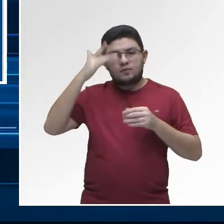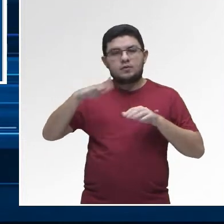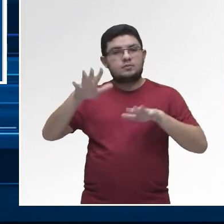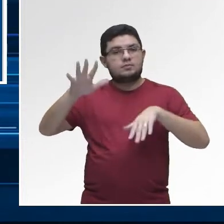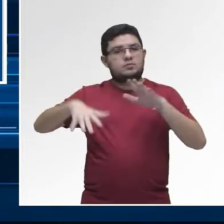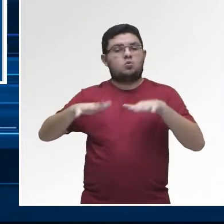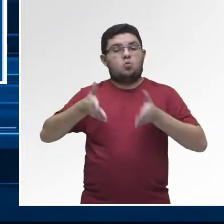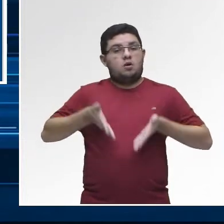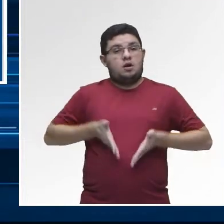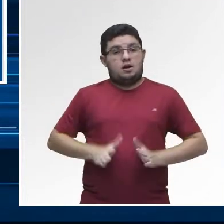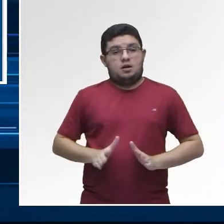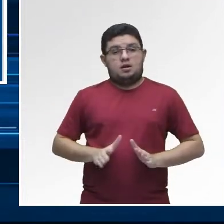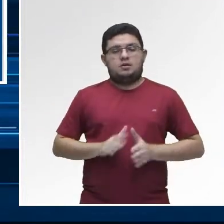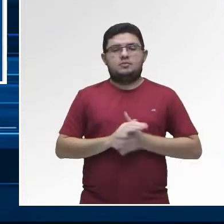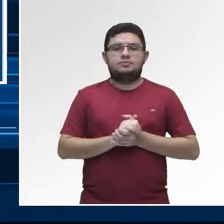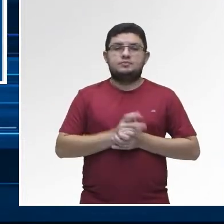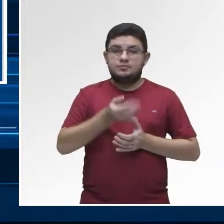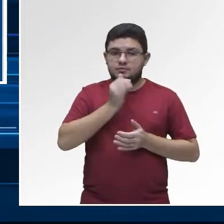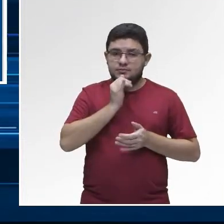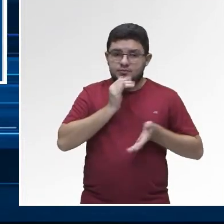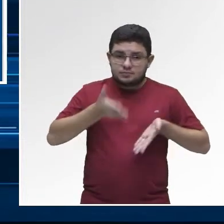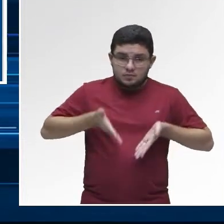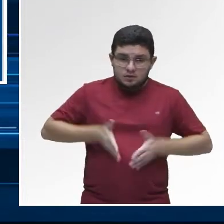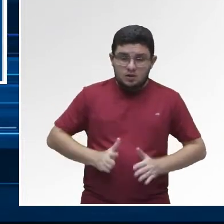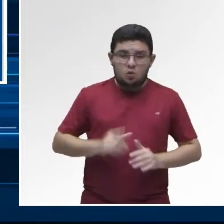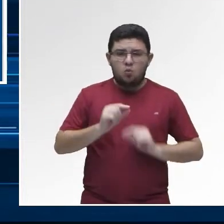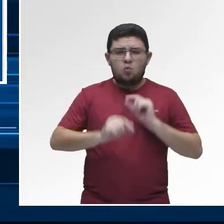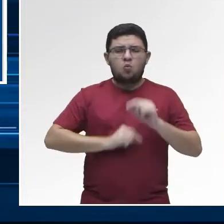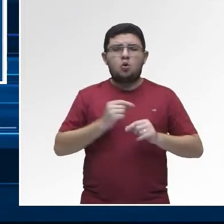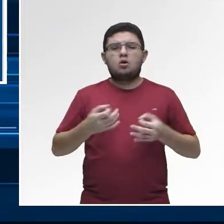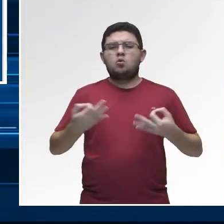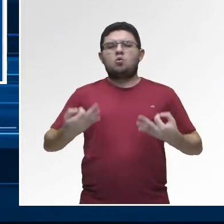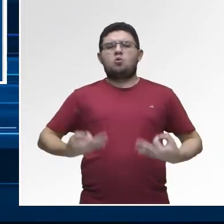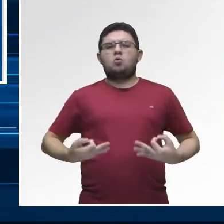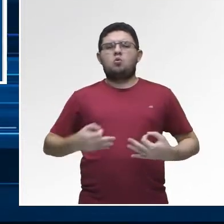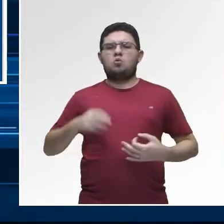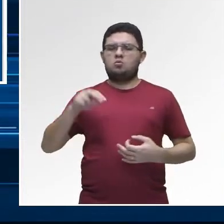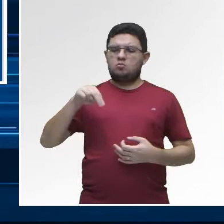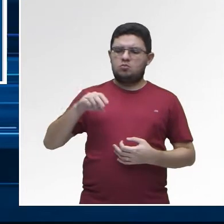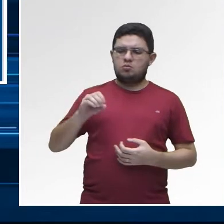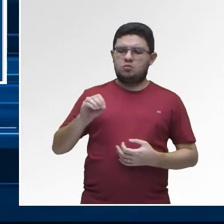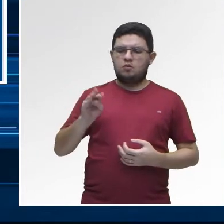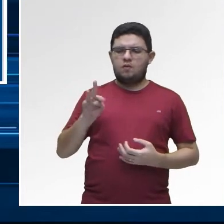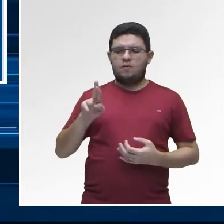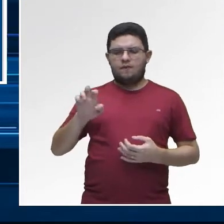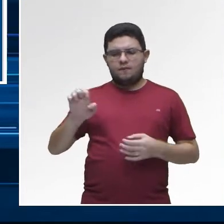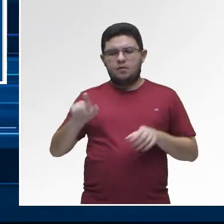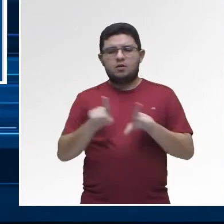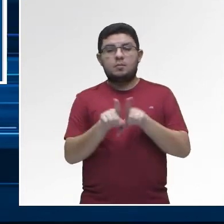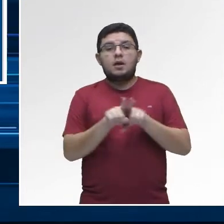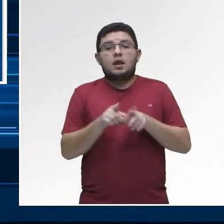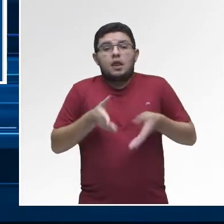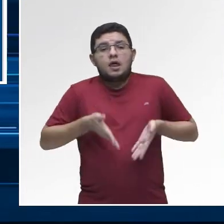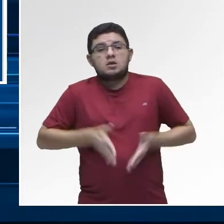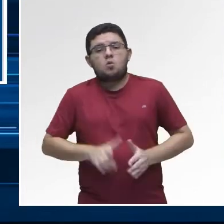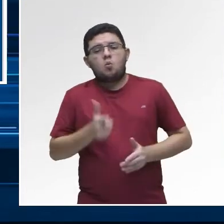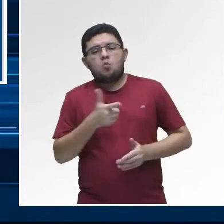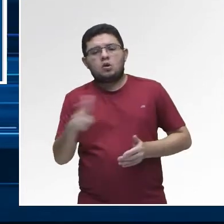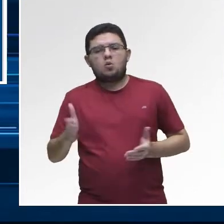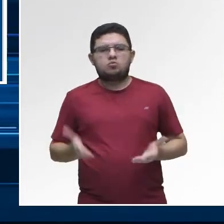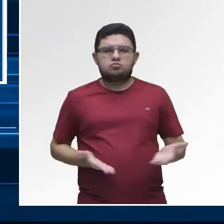você nascia nobre e você nascia servo. Então, você não podia...